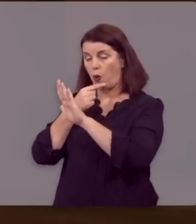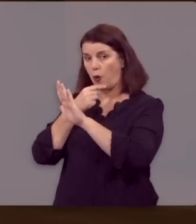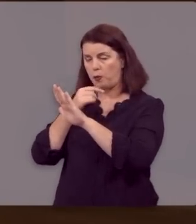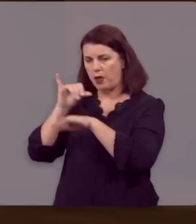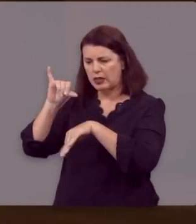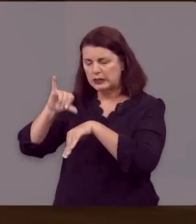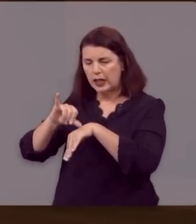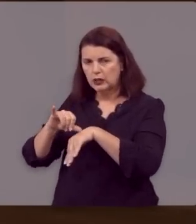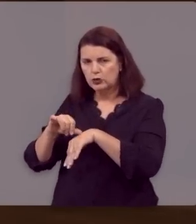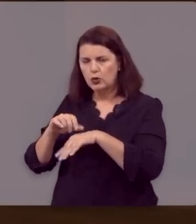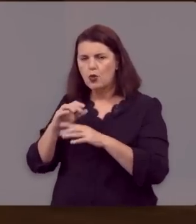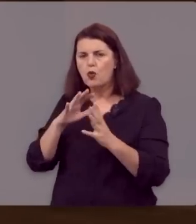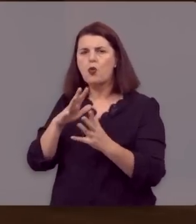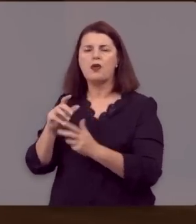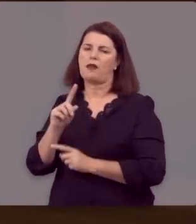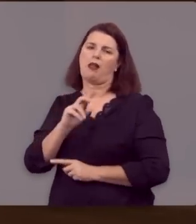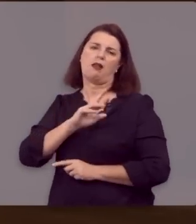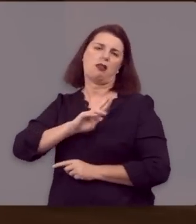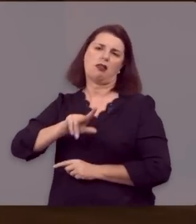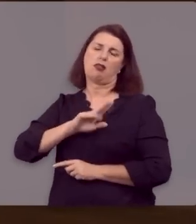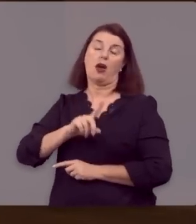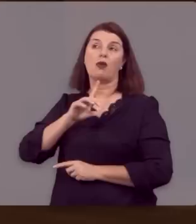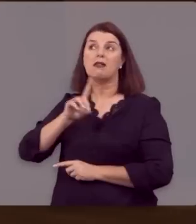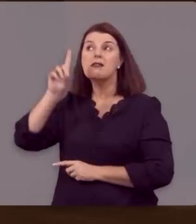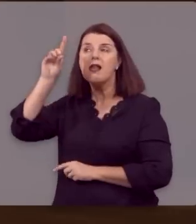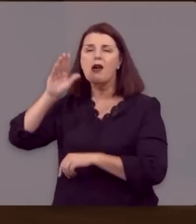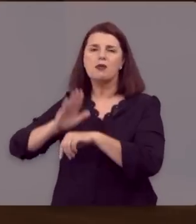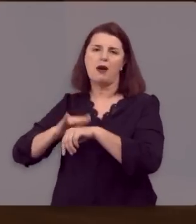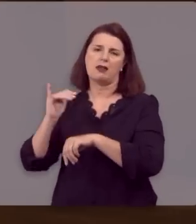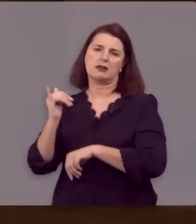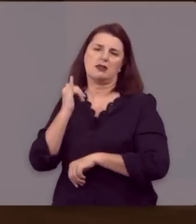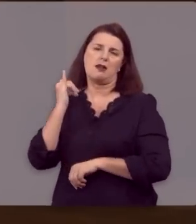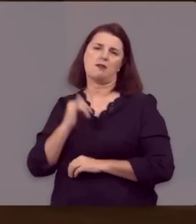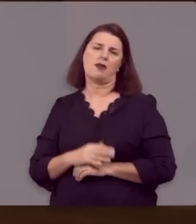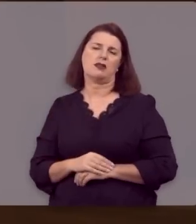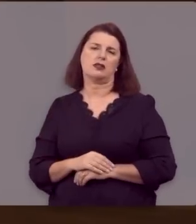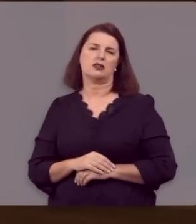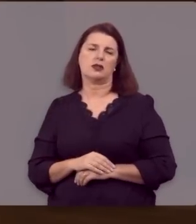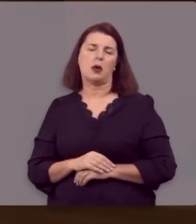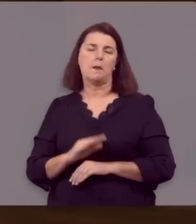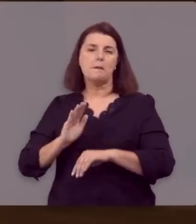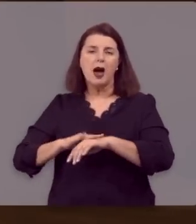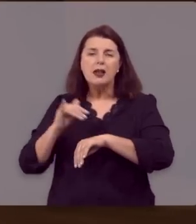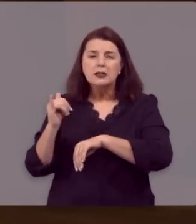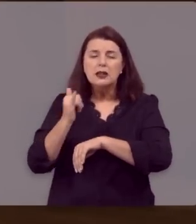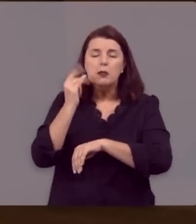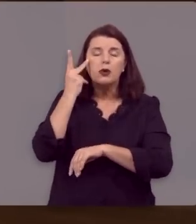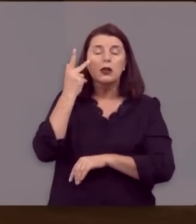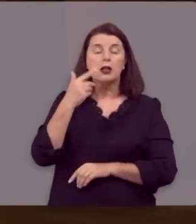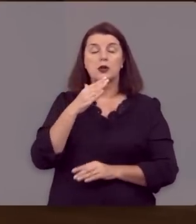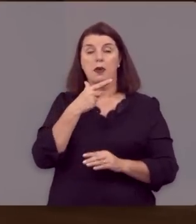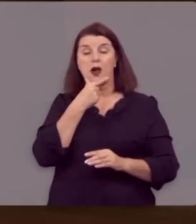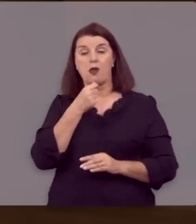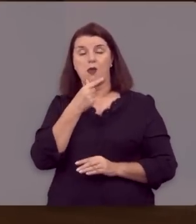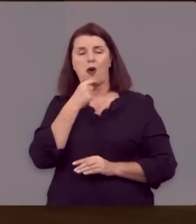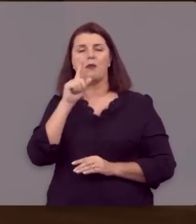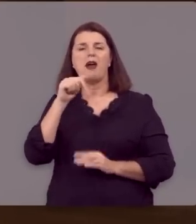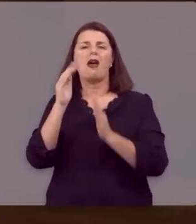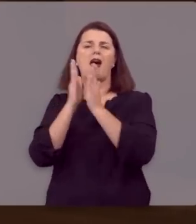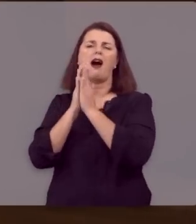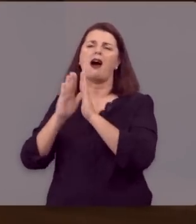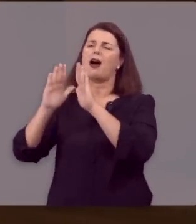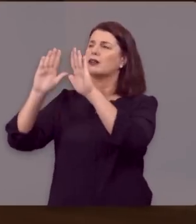centro do universo, é Deus. Então nós fomos criados para o louvor da glória de Deus, e o fim principal do homem é glorificar a